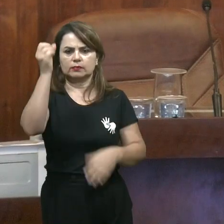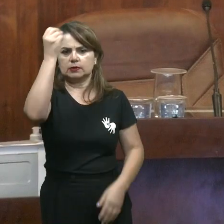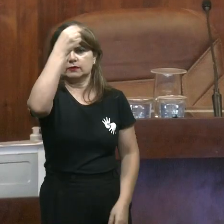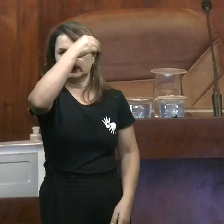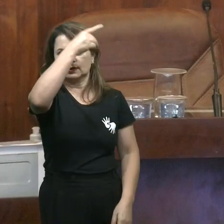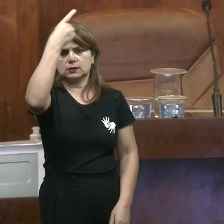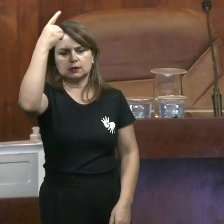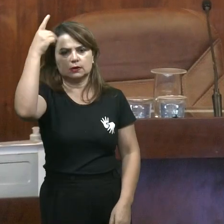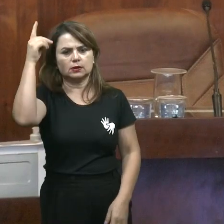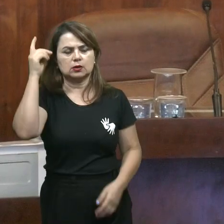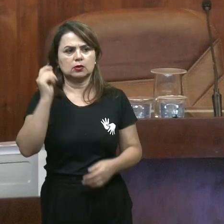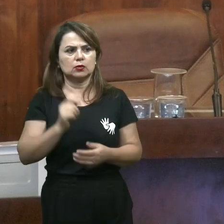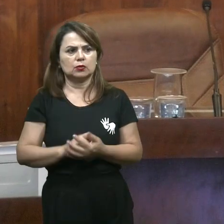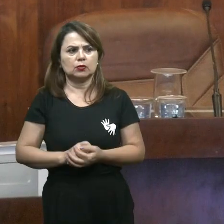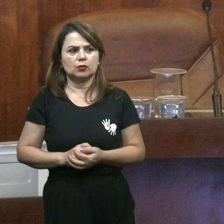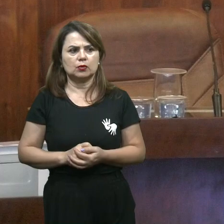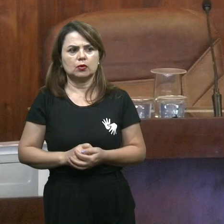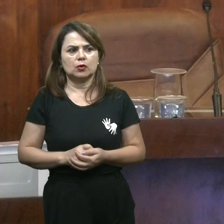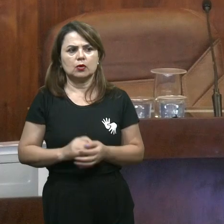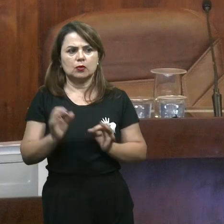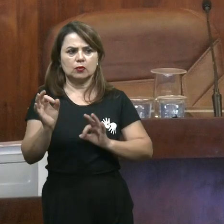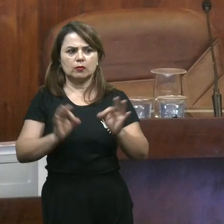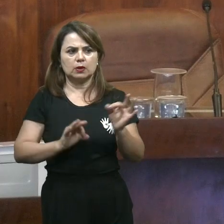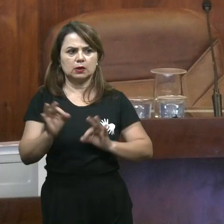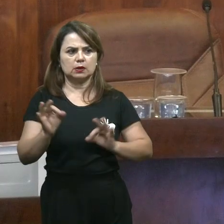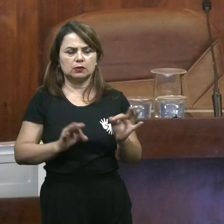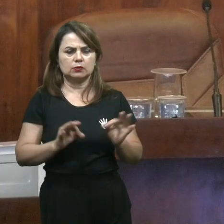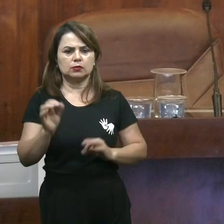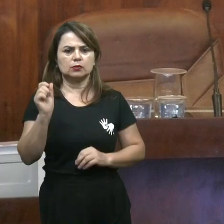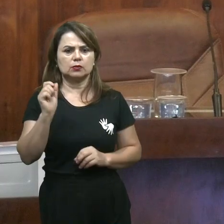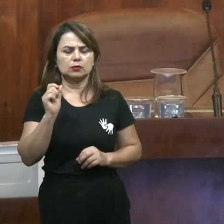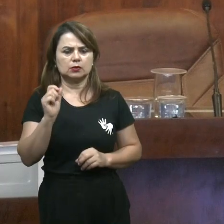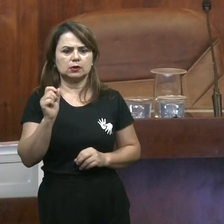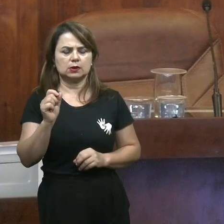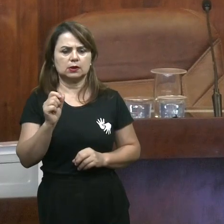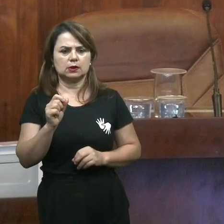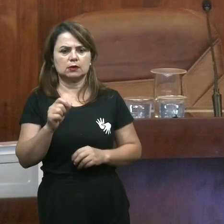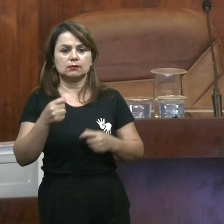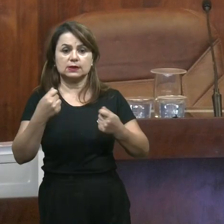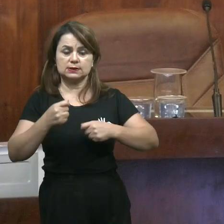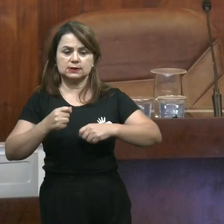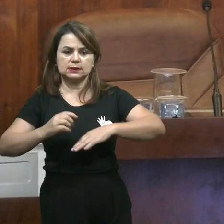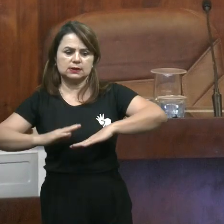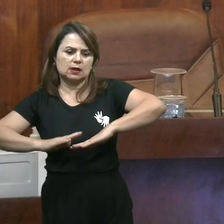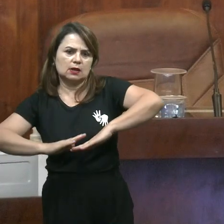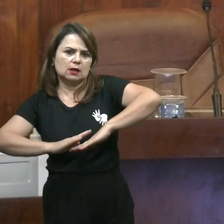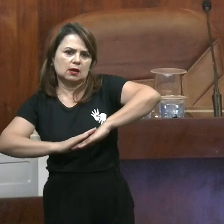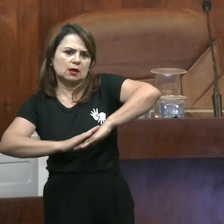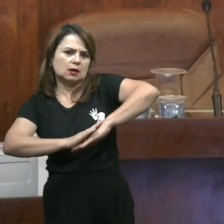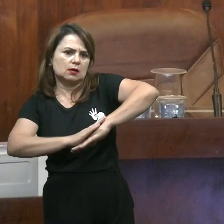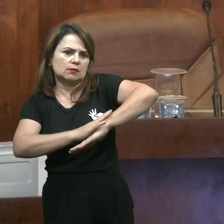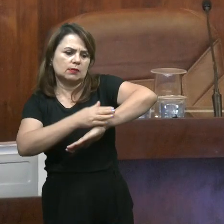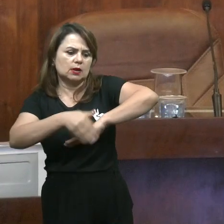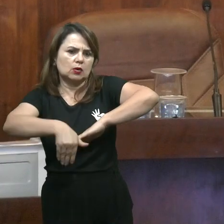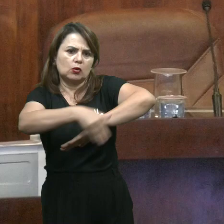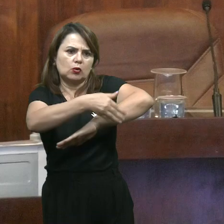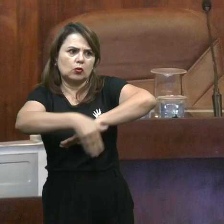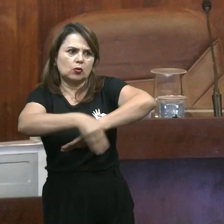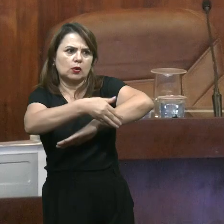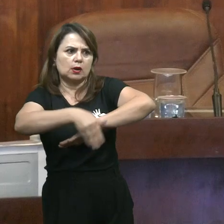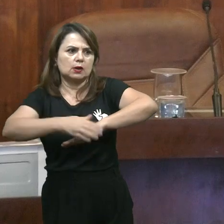competentes, informar a viabilidade de se realizar a instalação de uma rampa de acesso na entrada da Secretaria